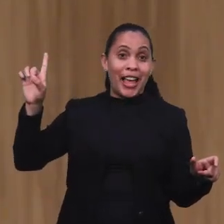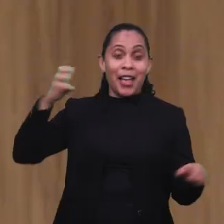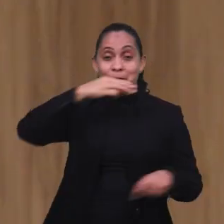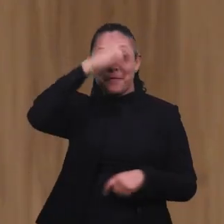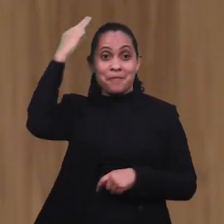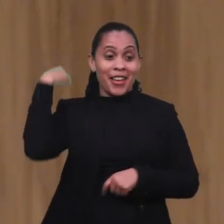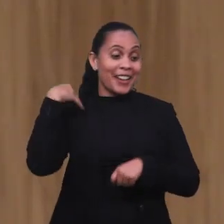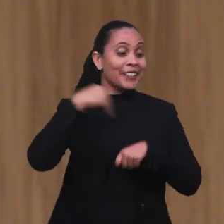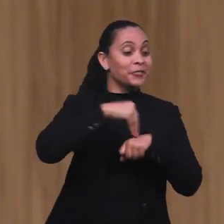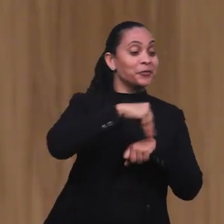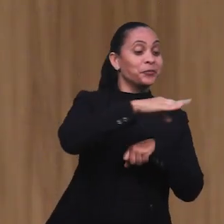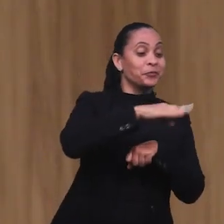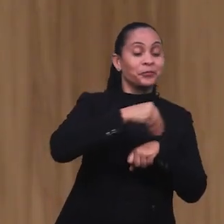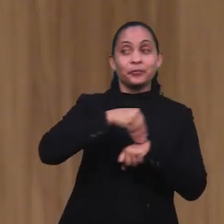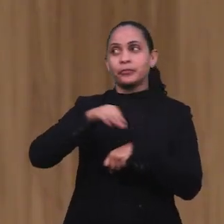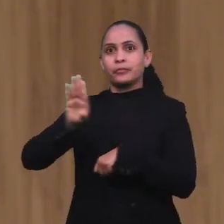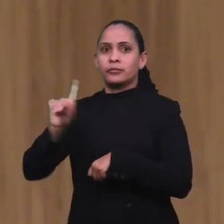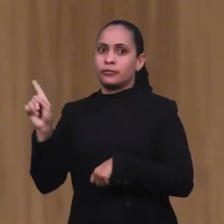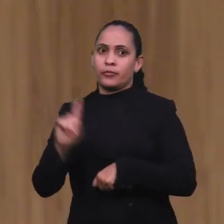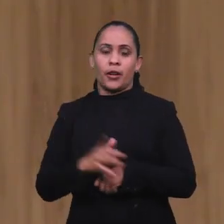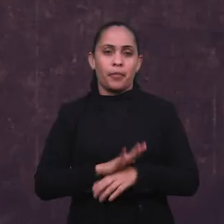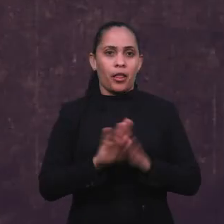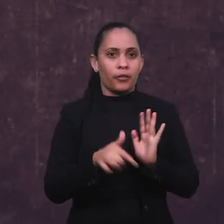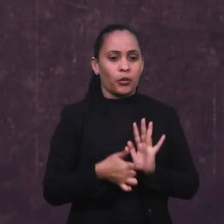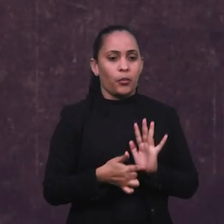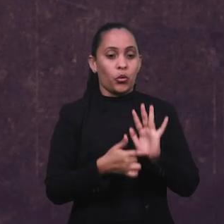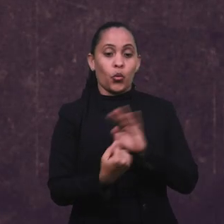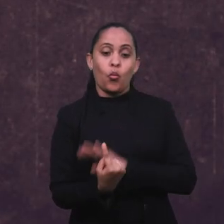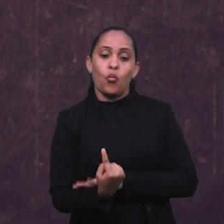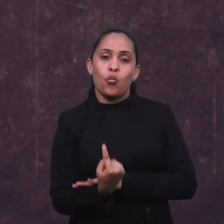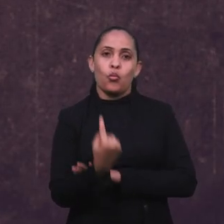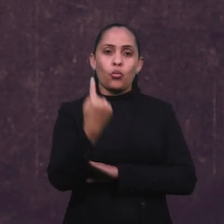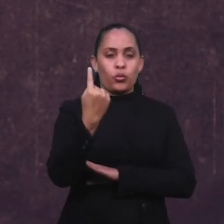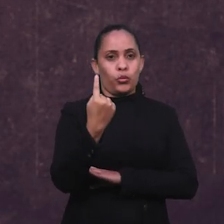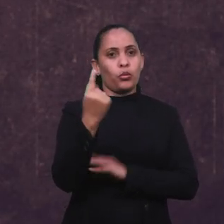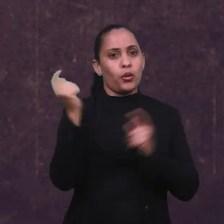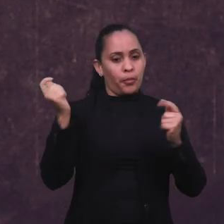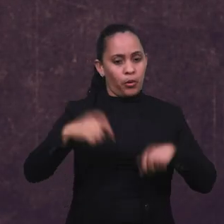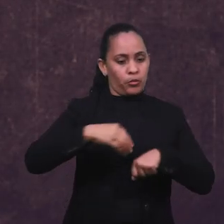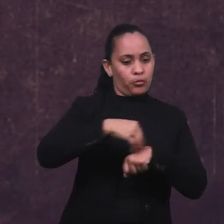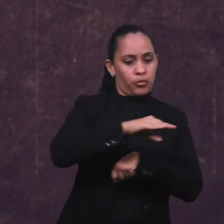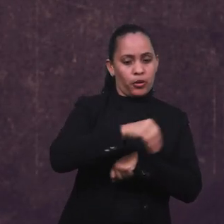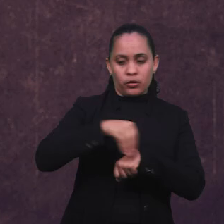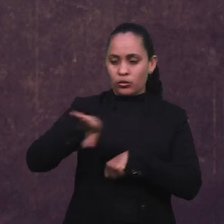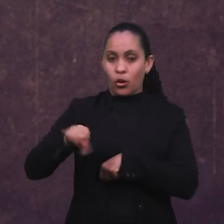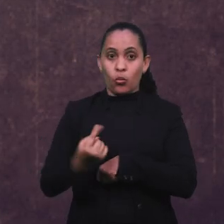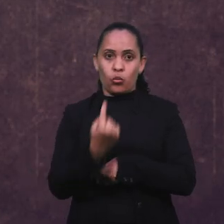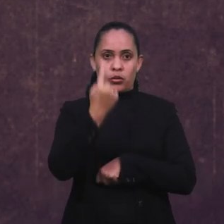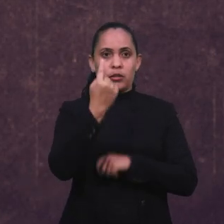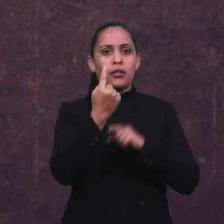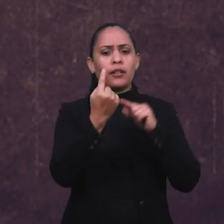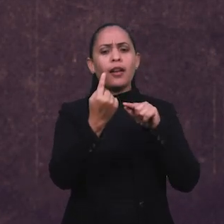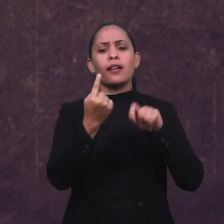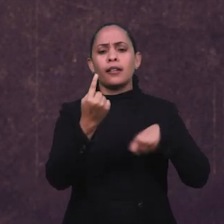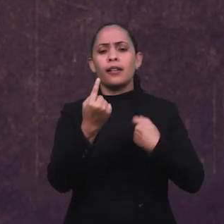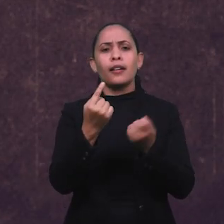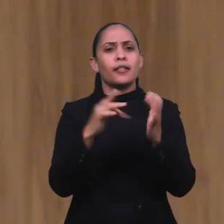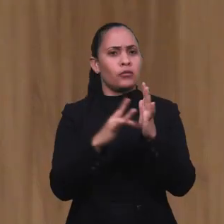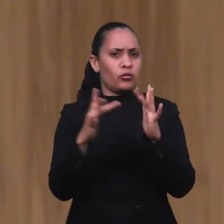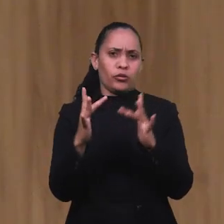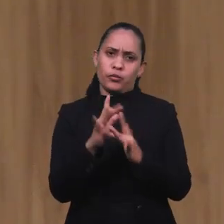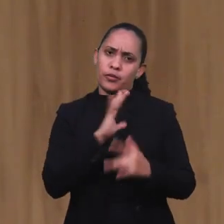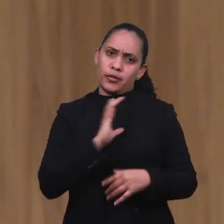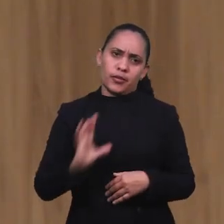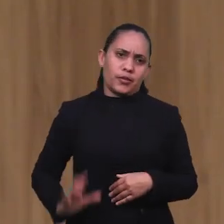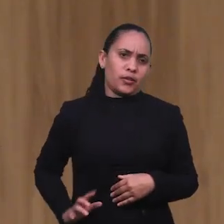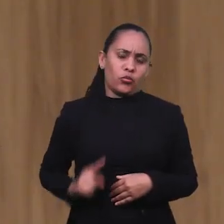mediação. Porque a Bíblia diz em 1 Timóteo 2:5, só há um mediador entre Deus e os homens, Jesus Cristo, o homem. Então, não